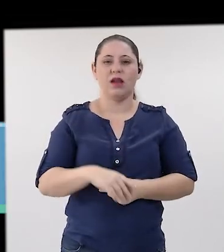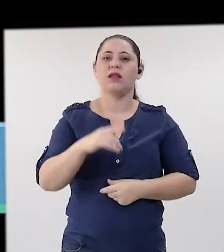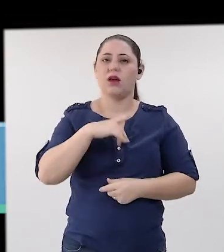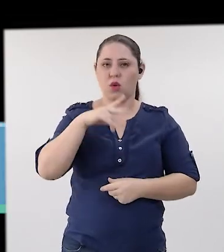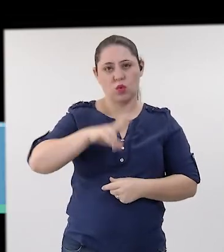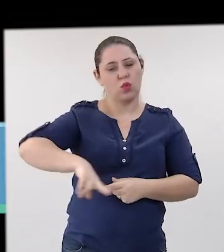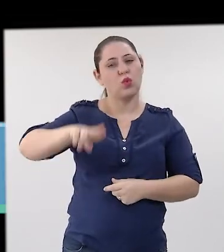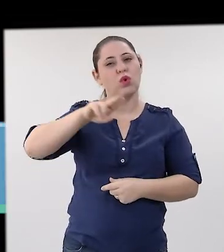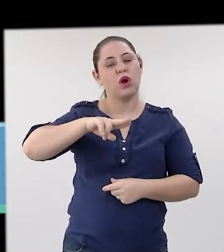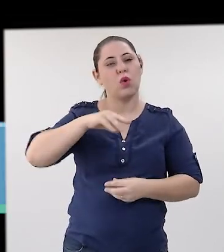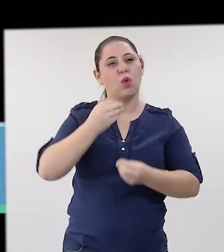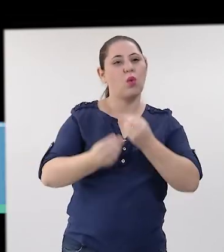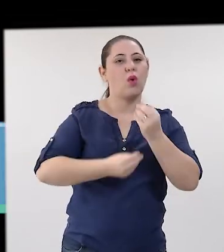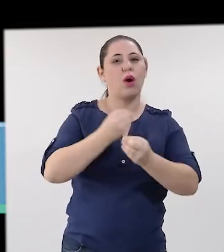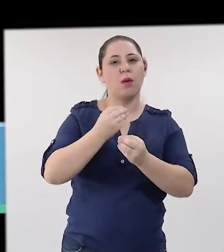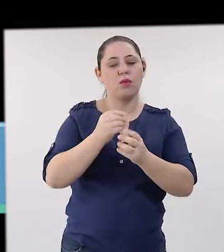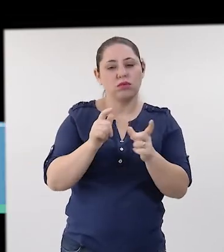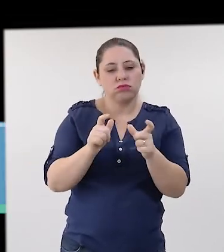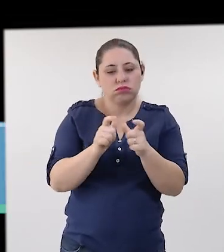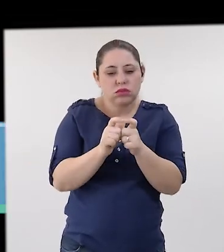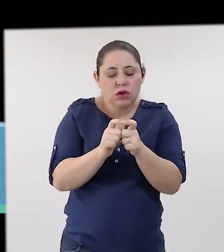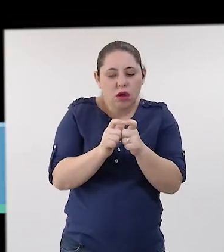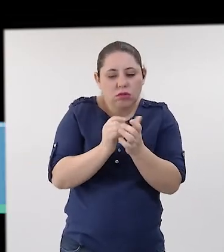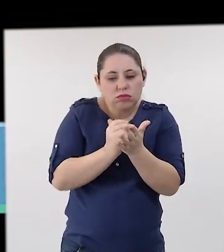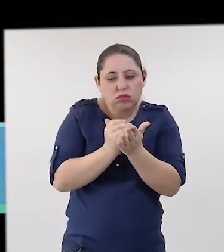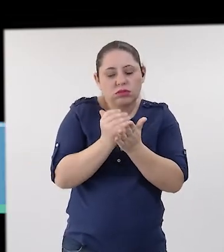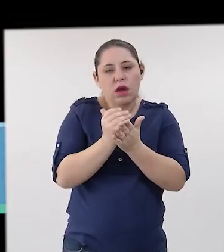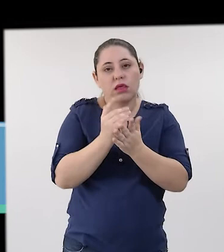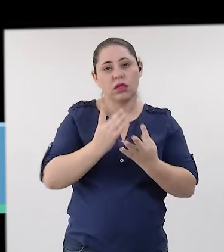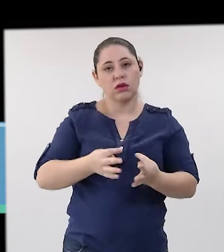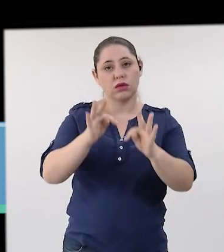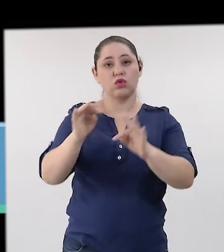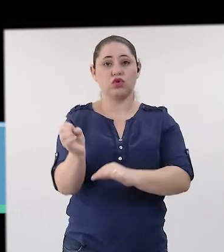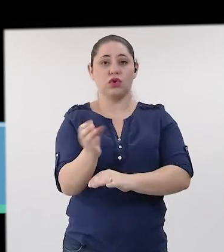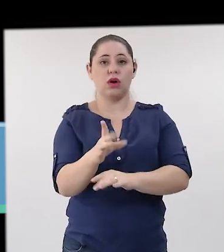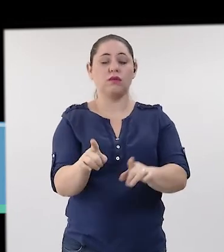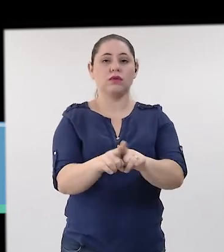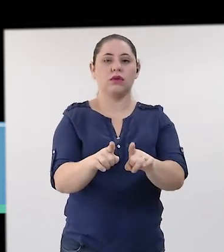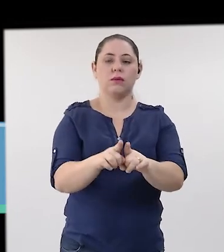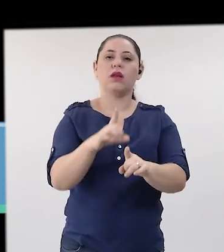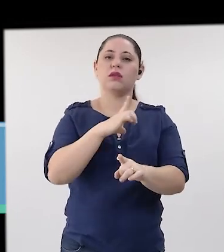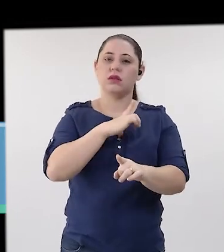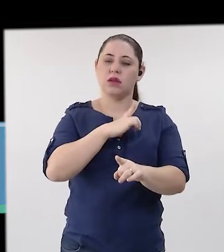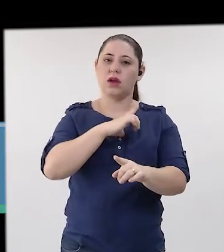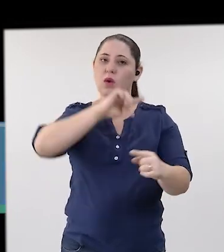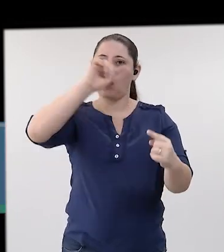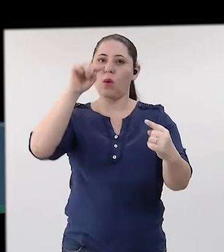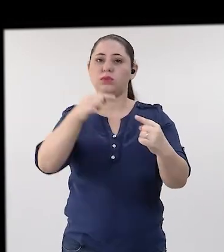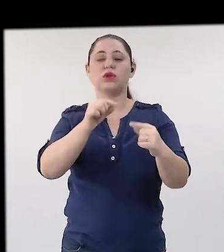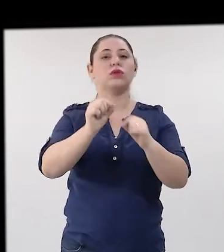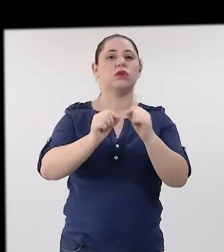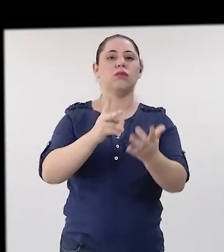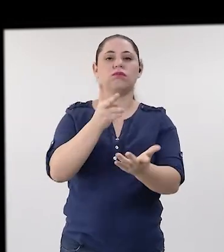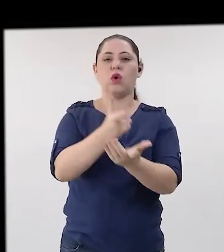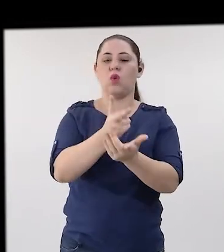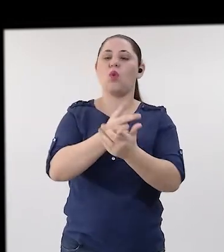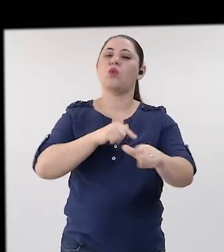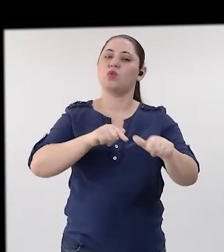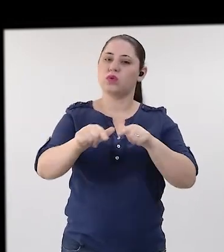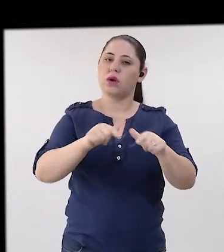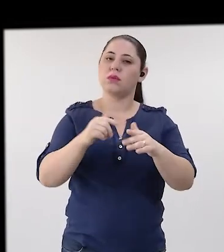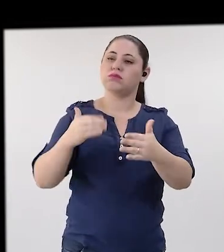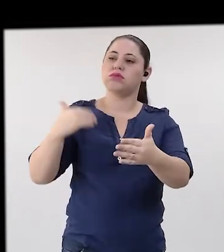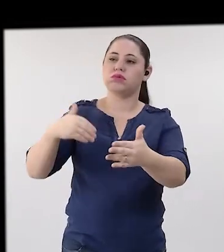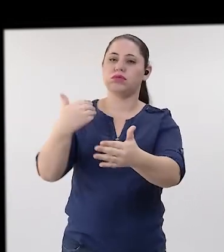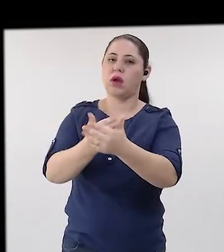ele serve também como um embrião para o desenvolvimento de novas tecnologias e, ao mesmo tempo, a gente também tem o objetivo de dar continuidade a esse